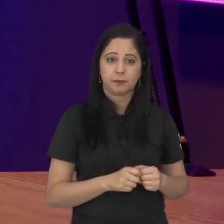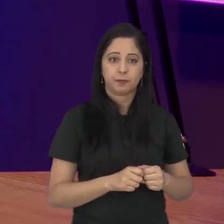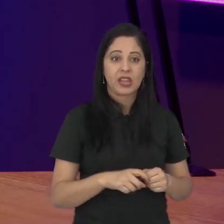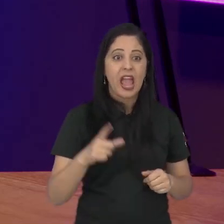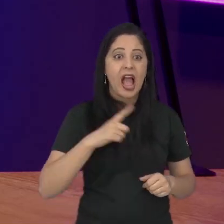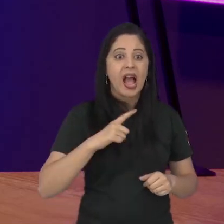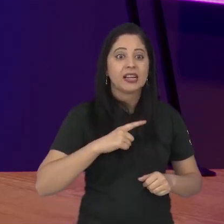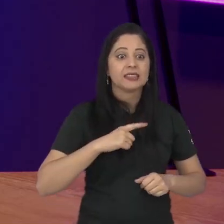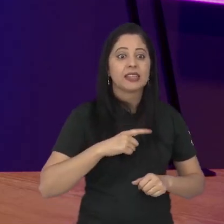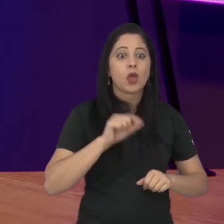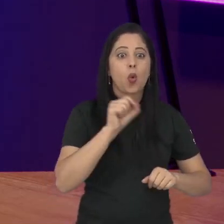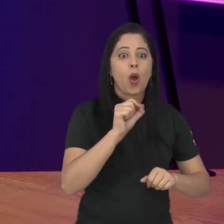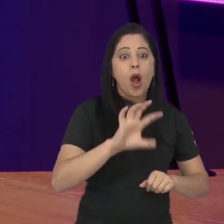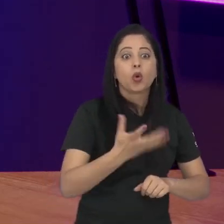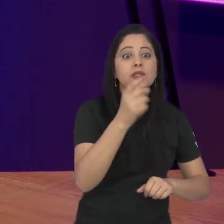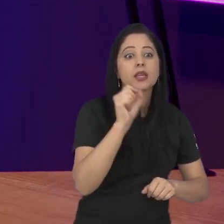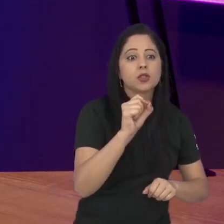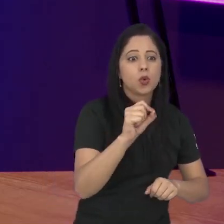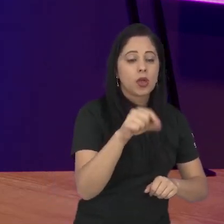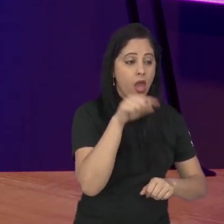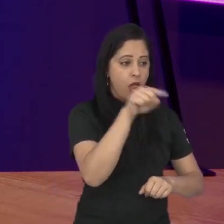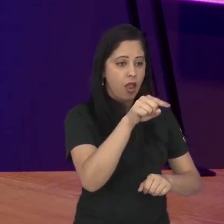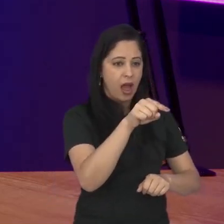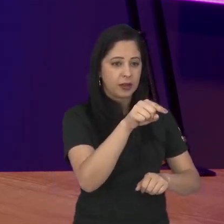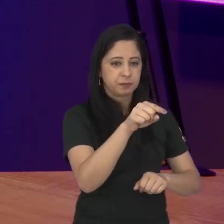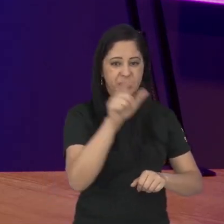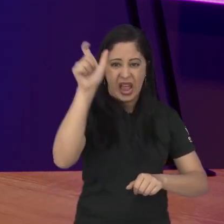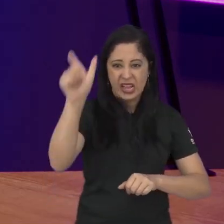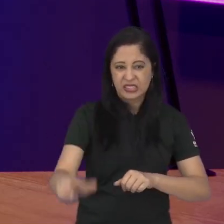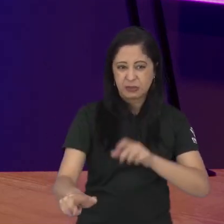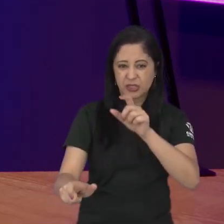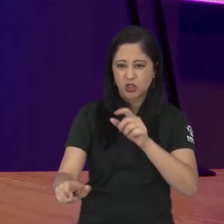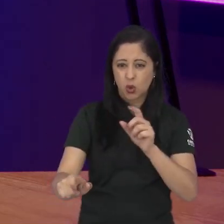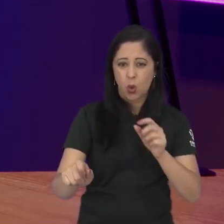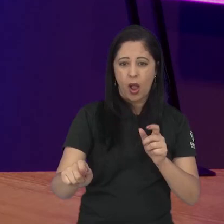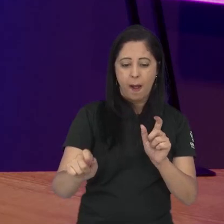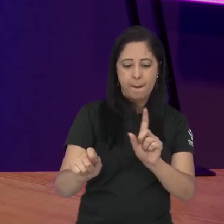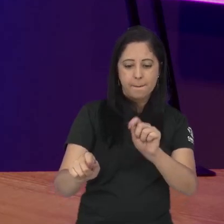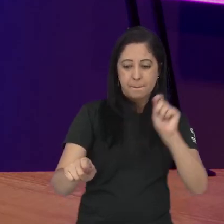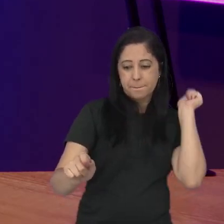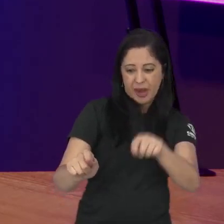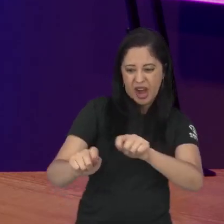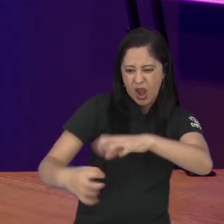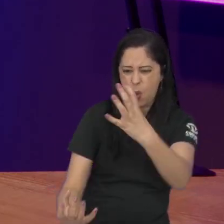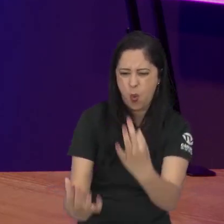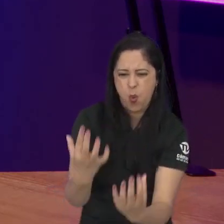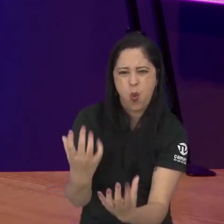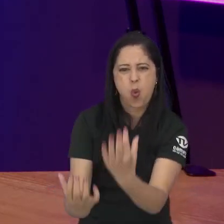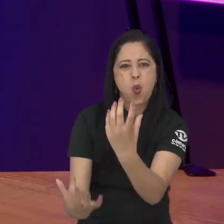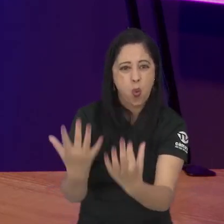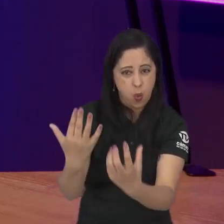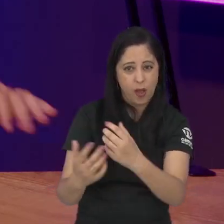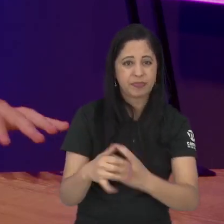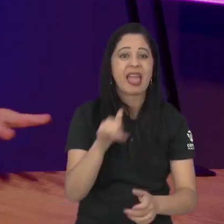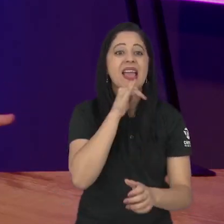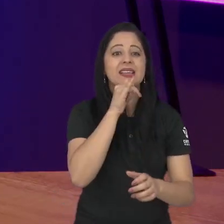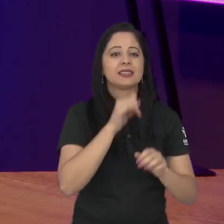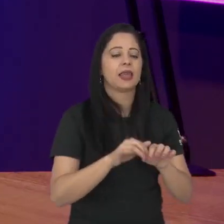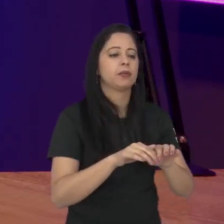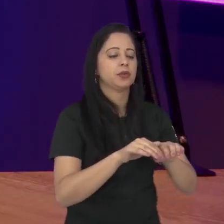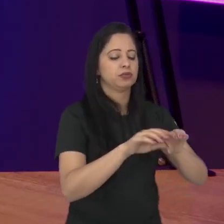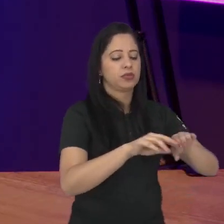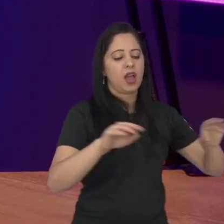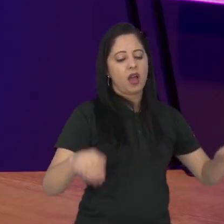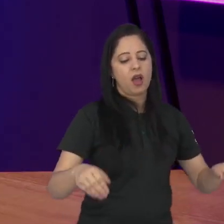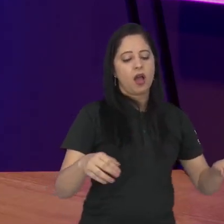a queimar outras pessoas vivas, depois de descobrirem que elas estão com o vírus. Então, assim, a galera tá de boa, assim, num jantar